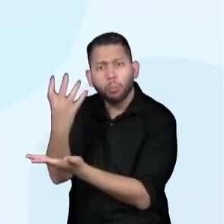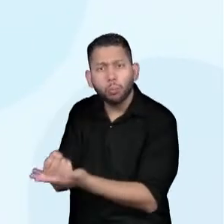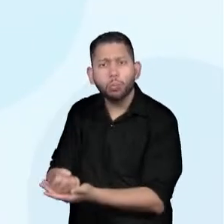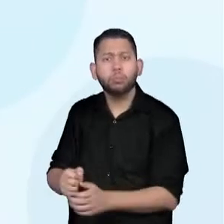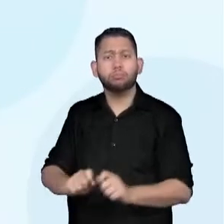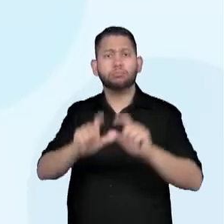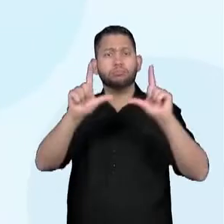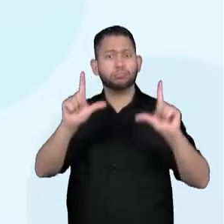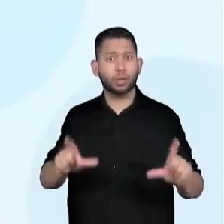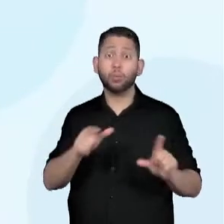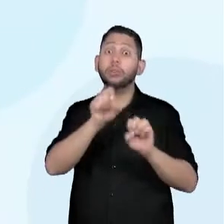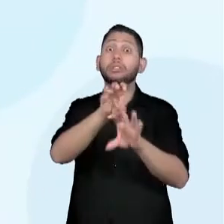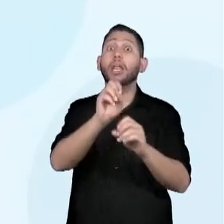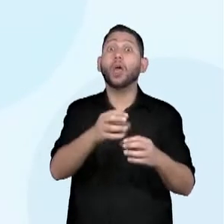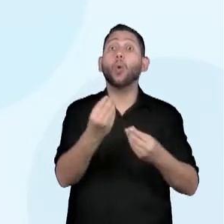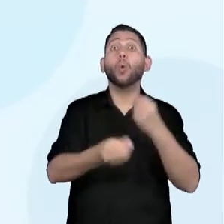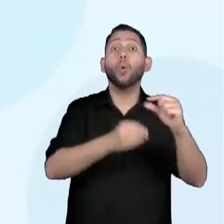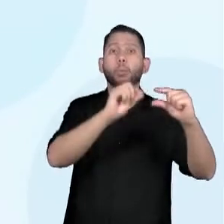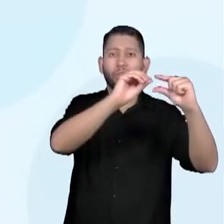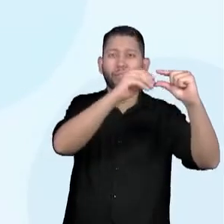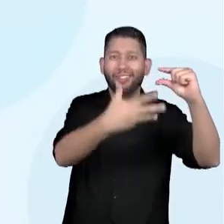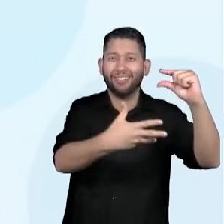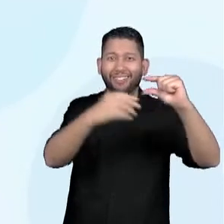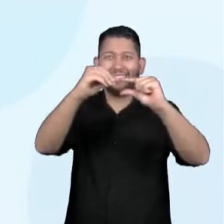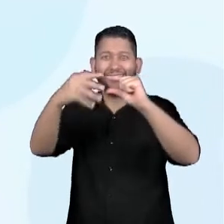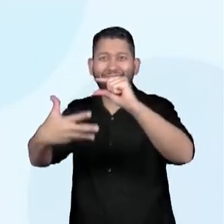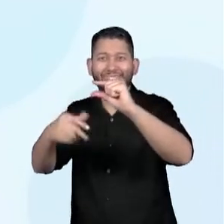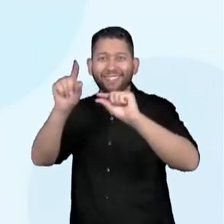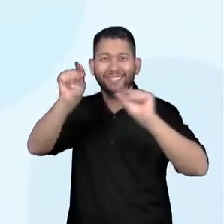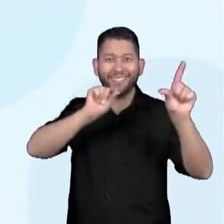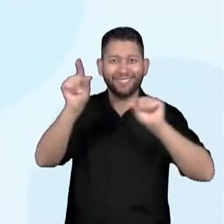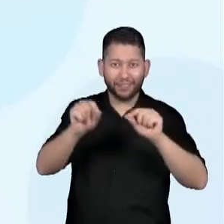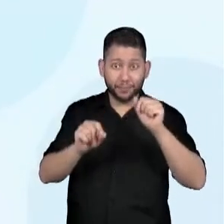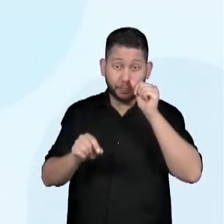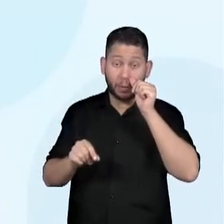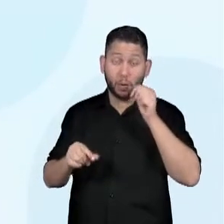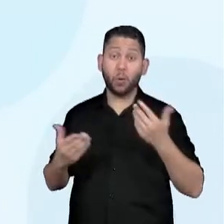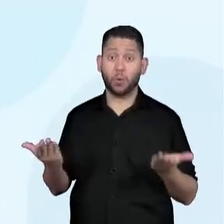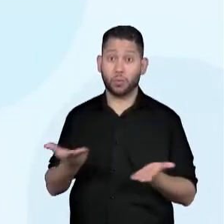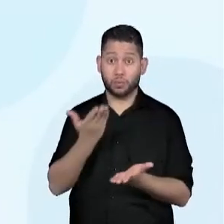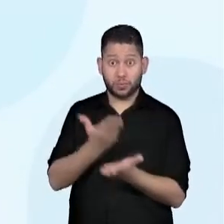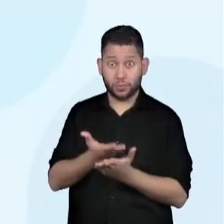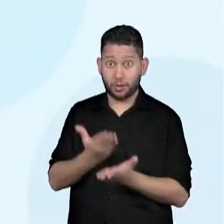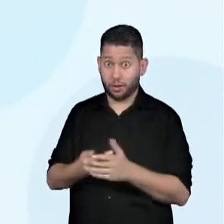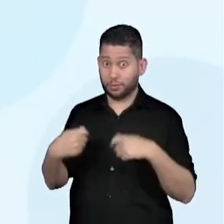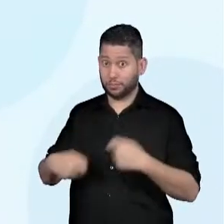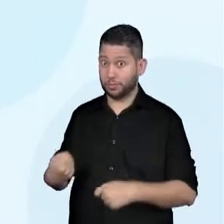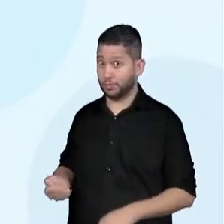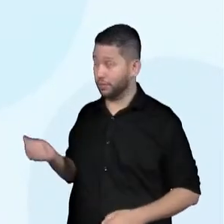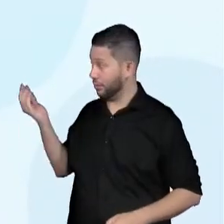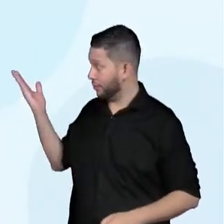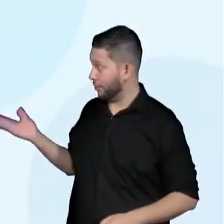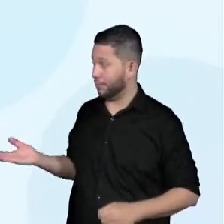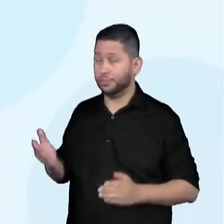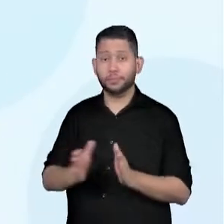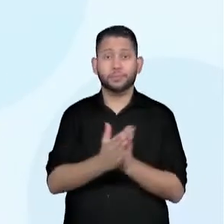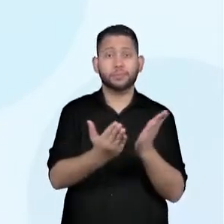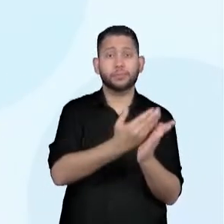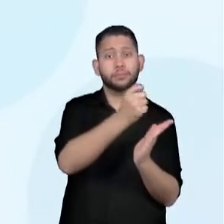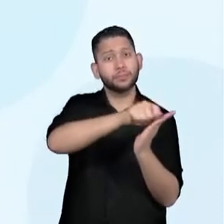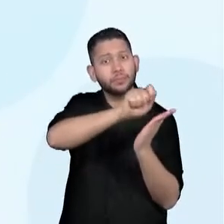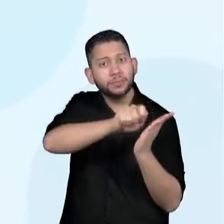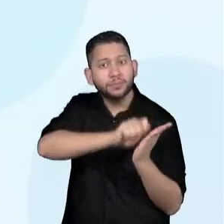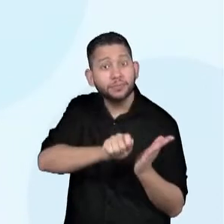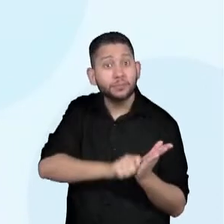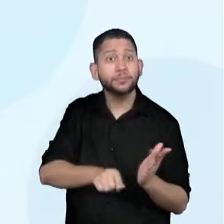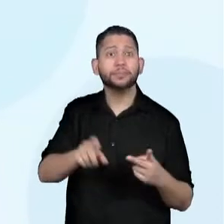filtrar lá para poder achar a informação. For this class you will need, para essa aula você precisará de your notebook, o